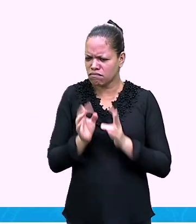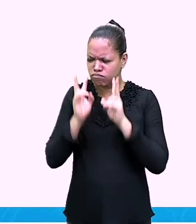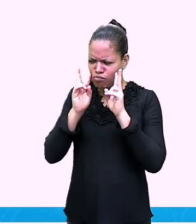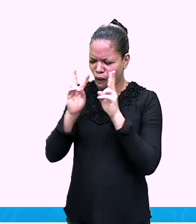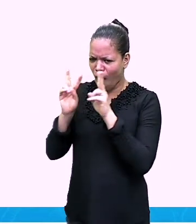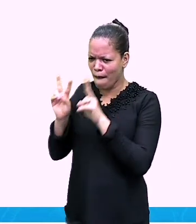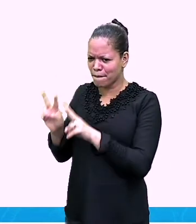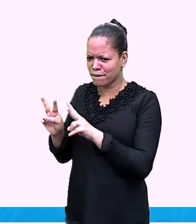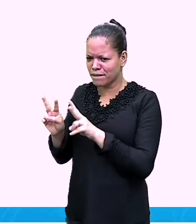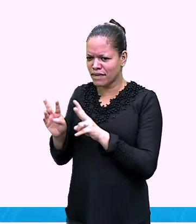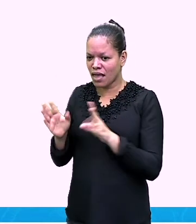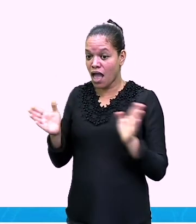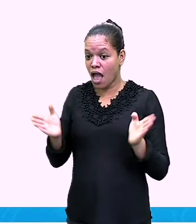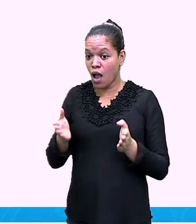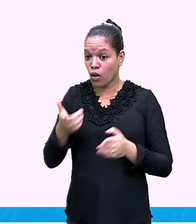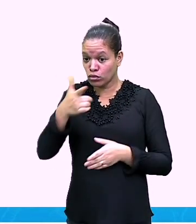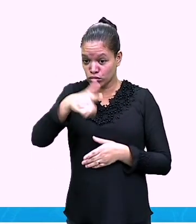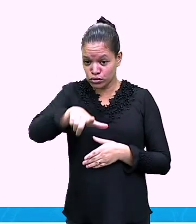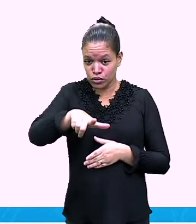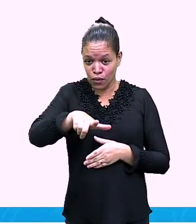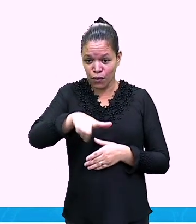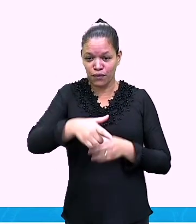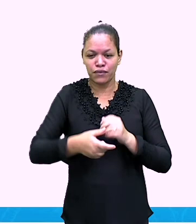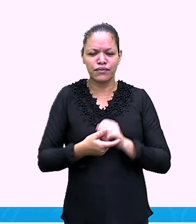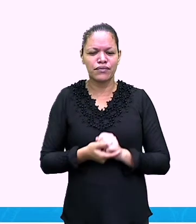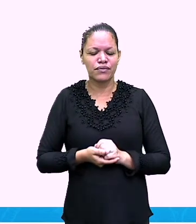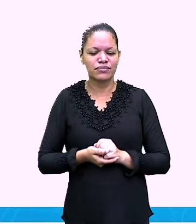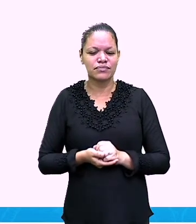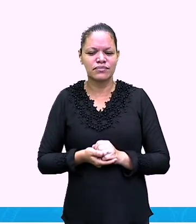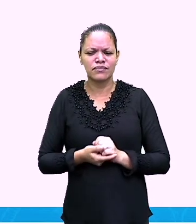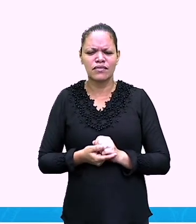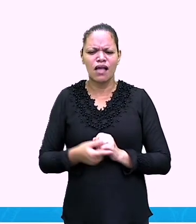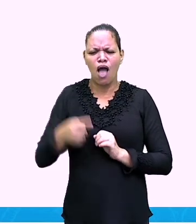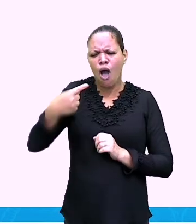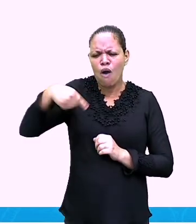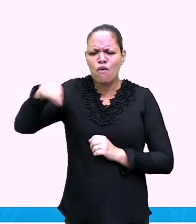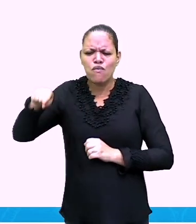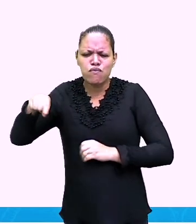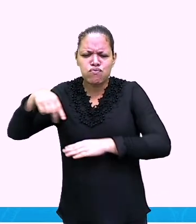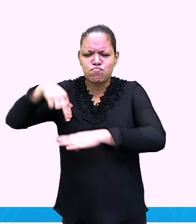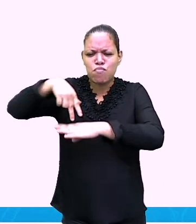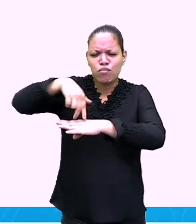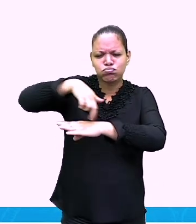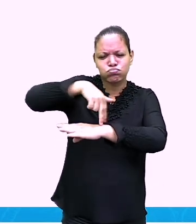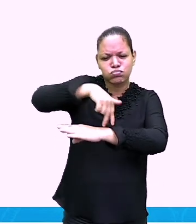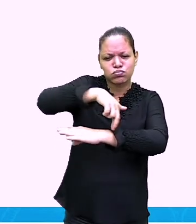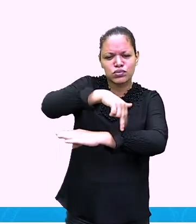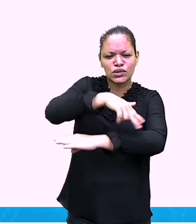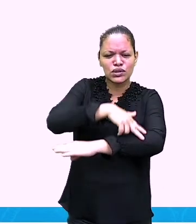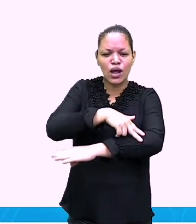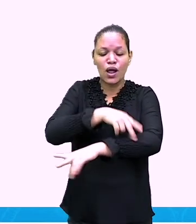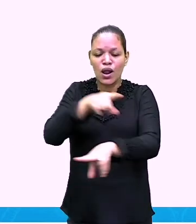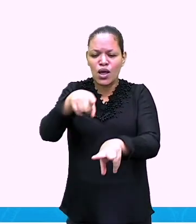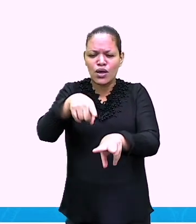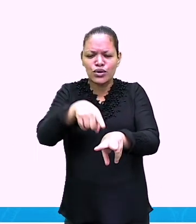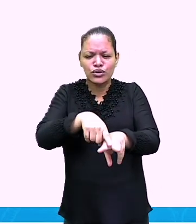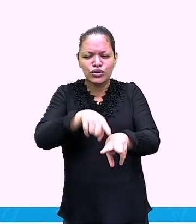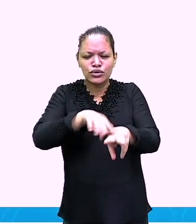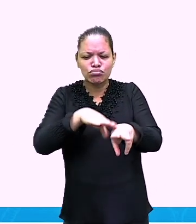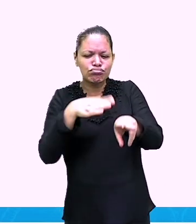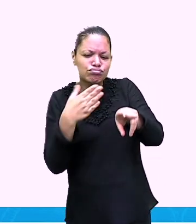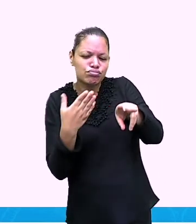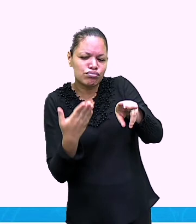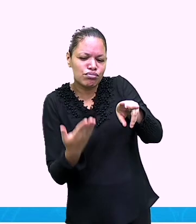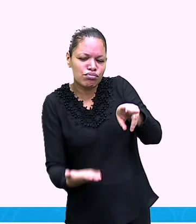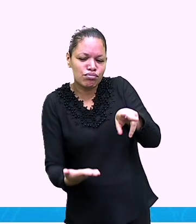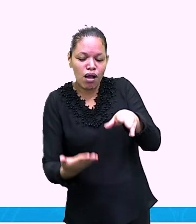todo completo de forma certa? Observa, ó. Fui passar na pinguelinha. Chinelinho